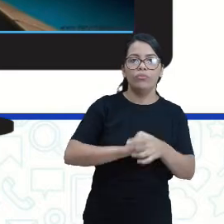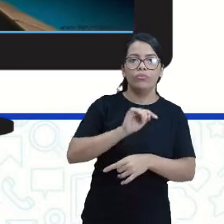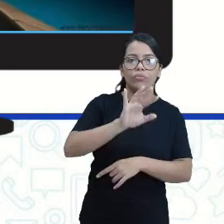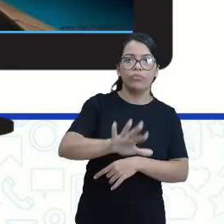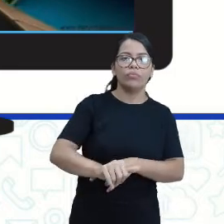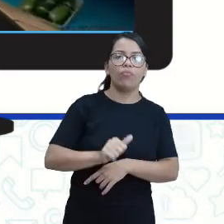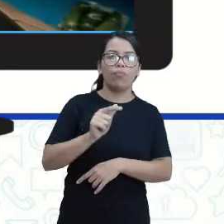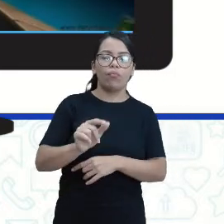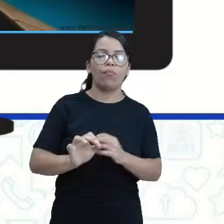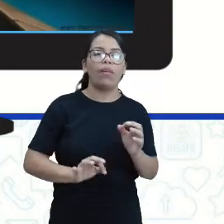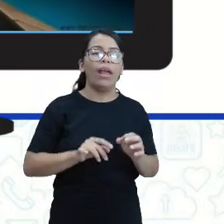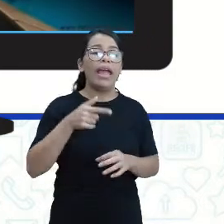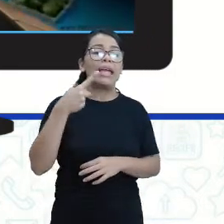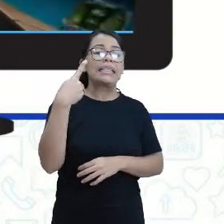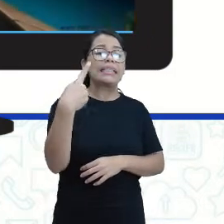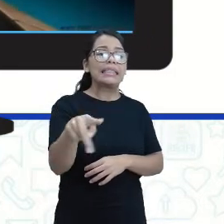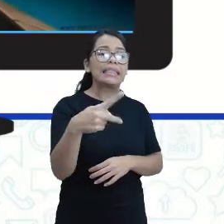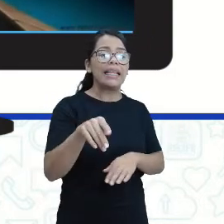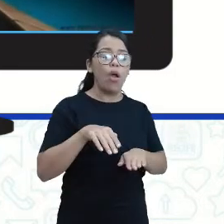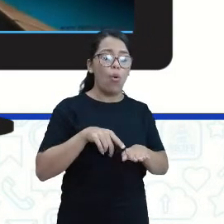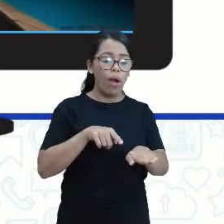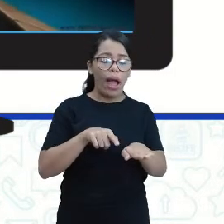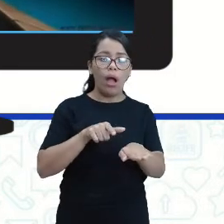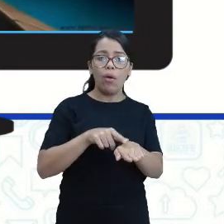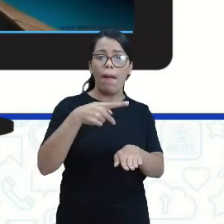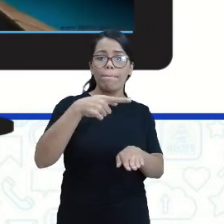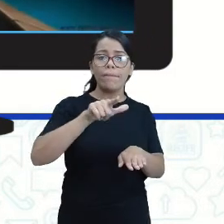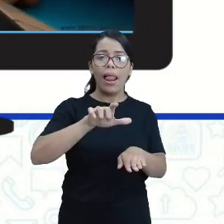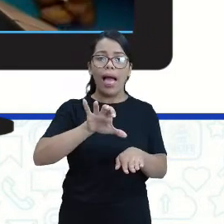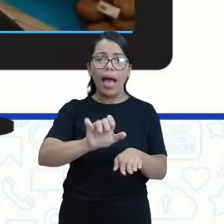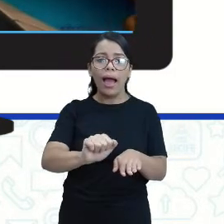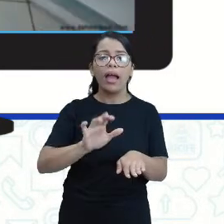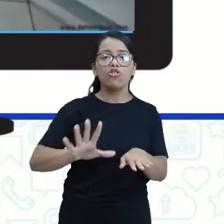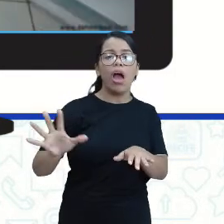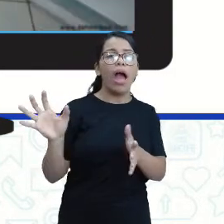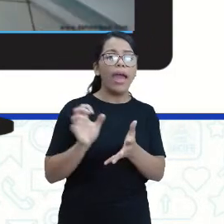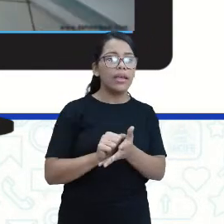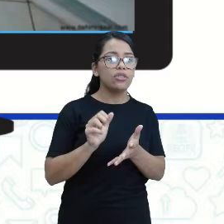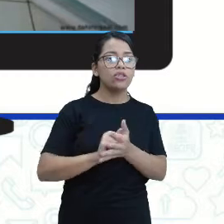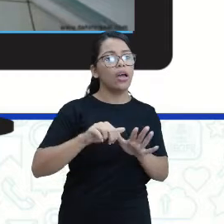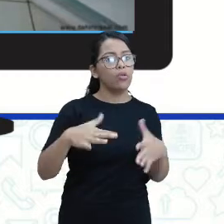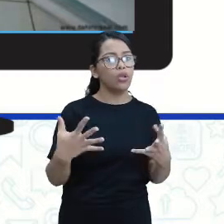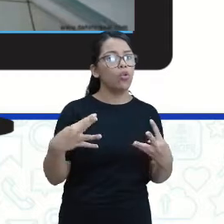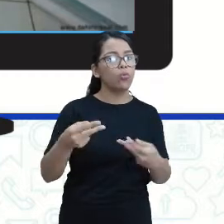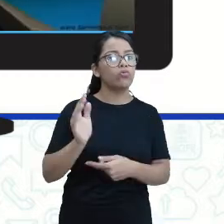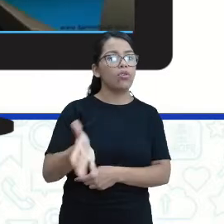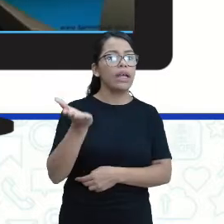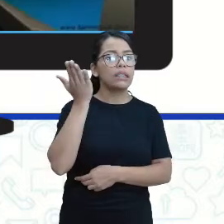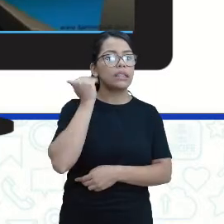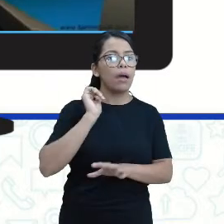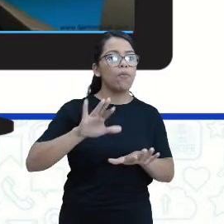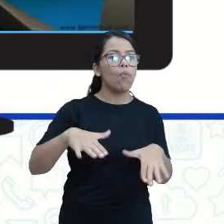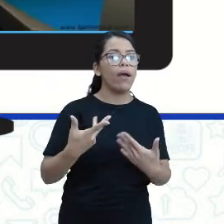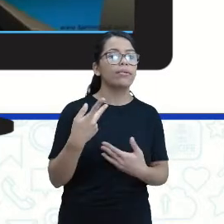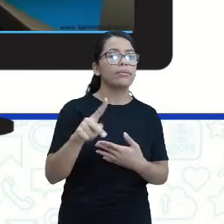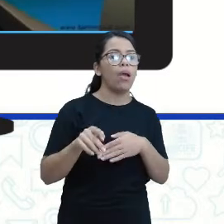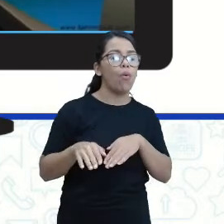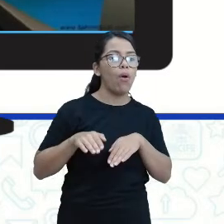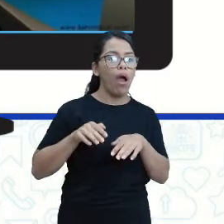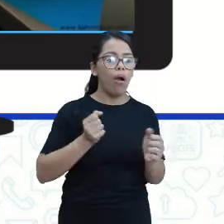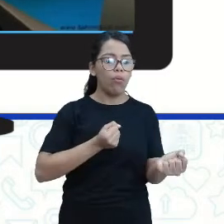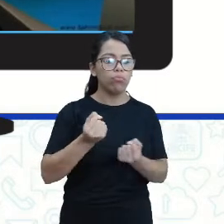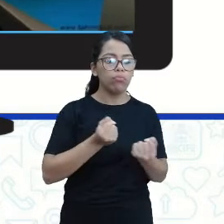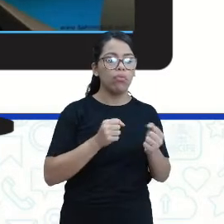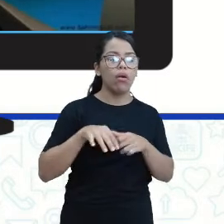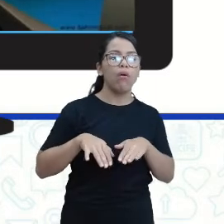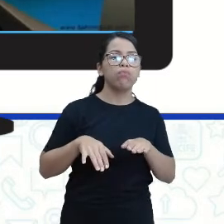porque teu carro foi registrado pela placa, então eles já sabem quem é você, já sabem o que vai acontecer. E você quando sair